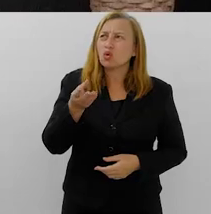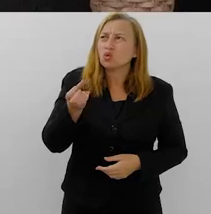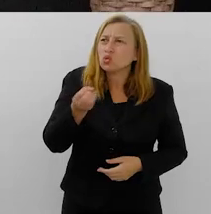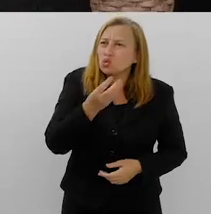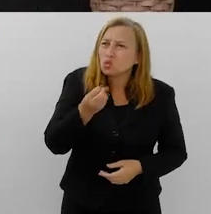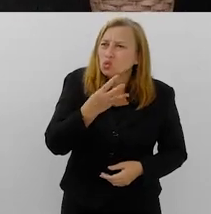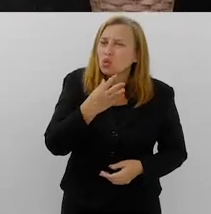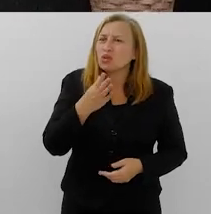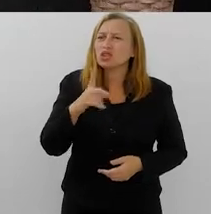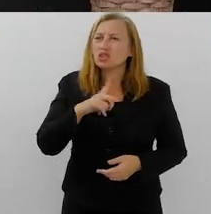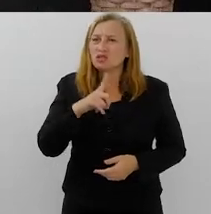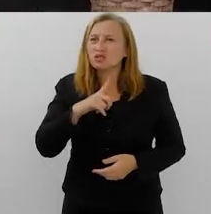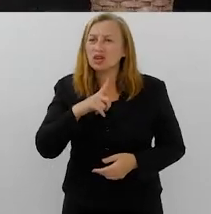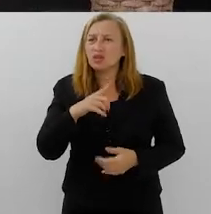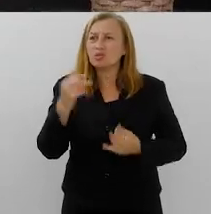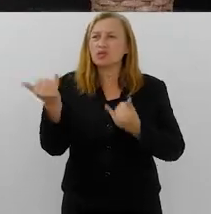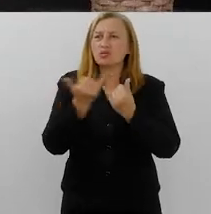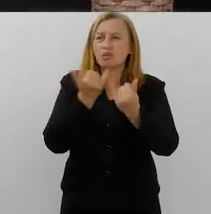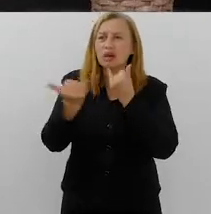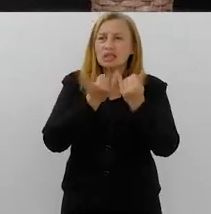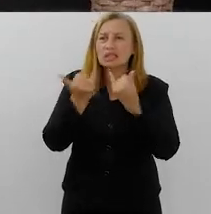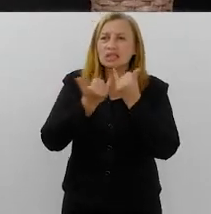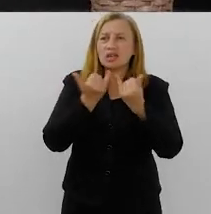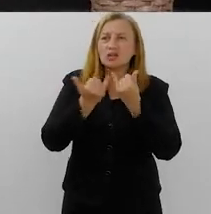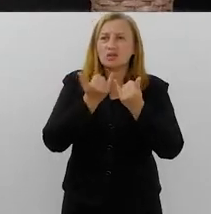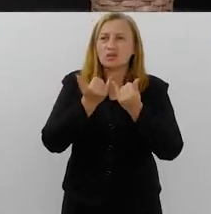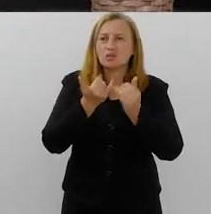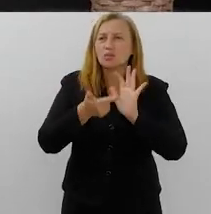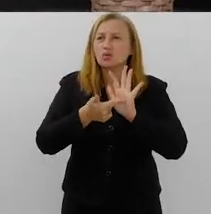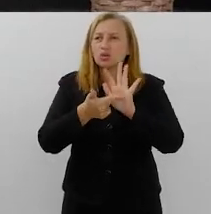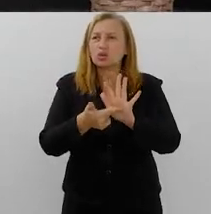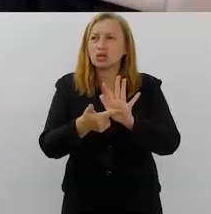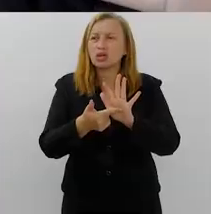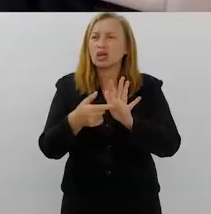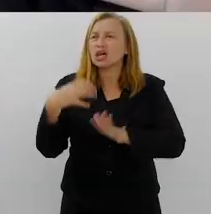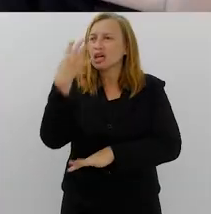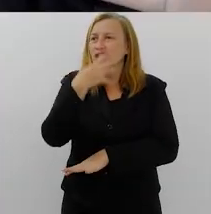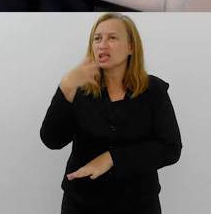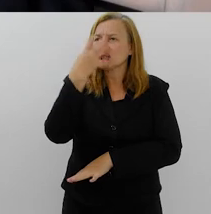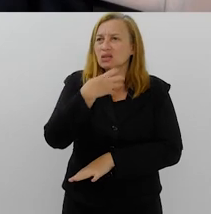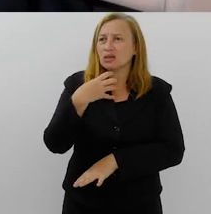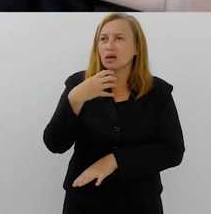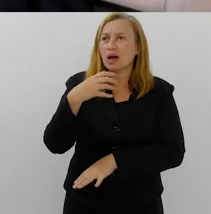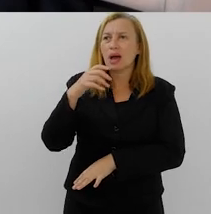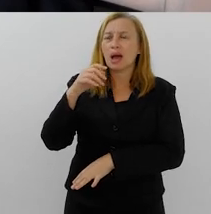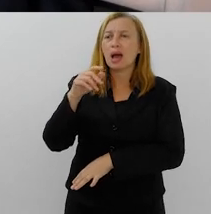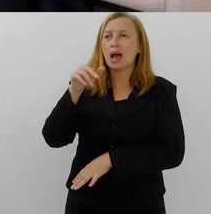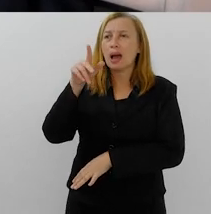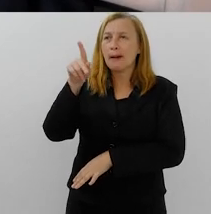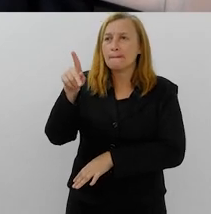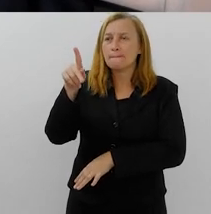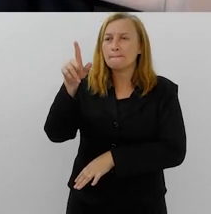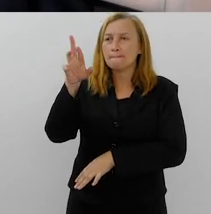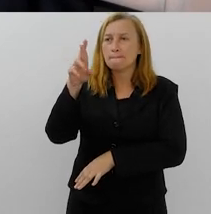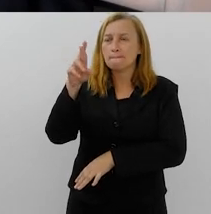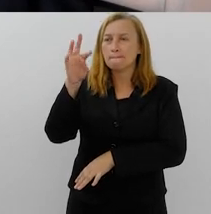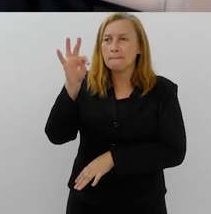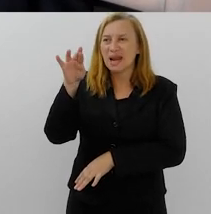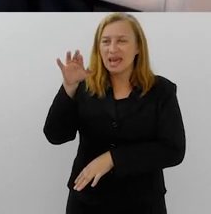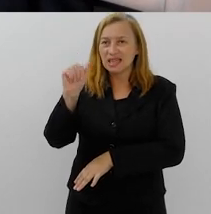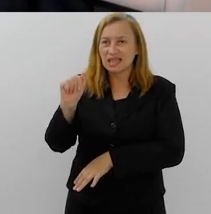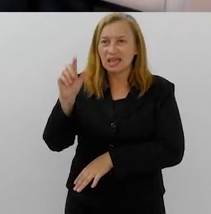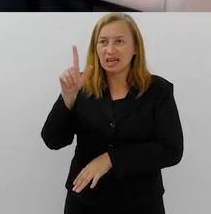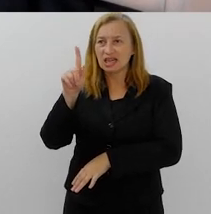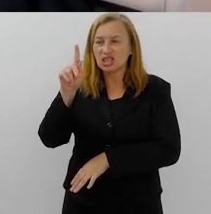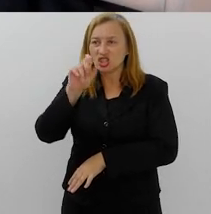não tão recente tivemos um caso que saiu na mídia que foi da cantora exatamente Catarina da Preta Gil e olha que